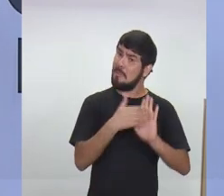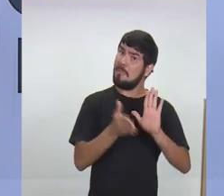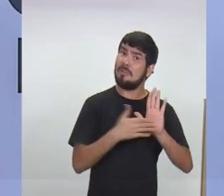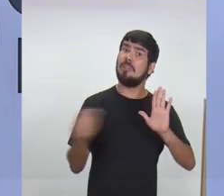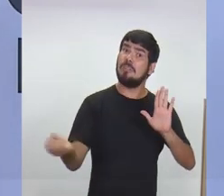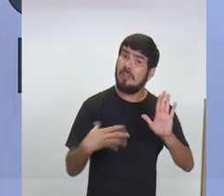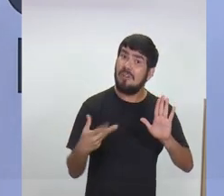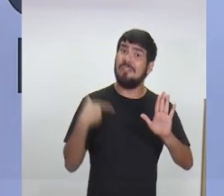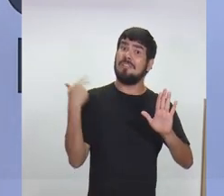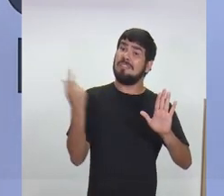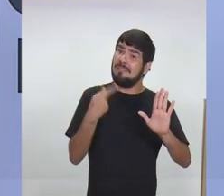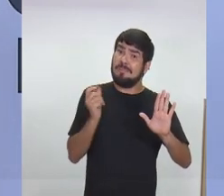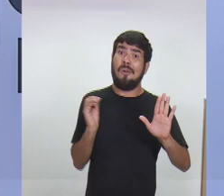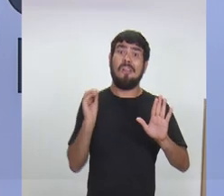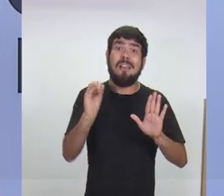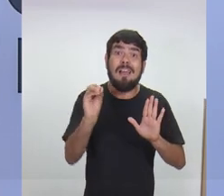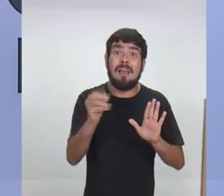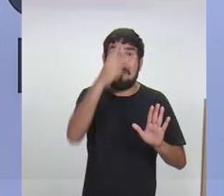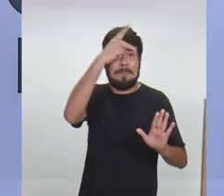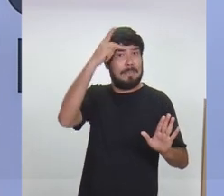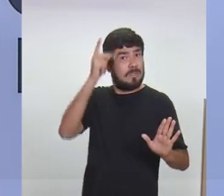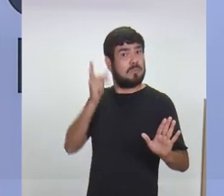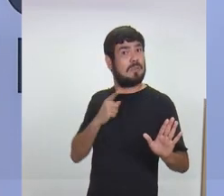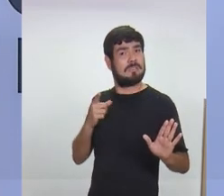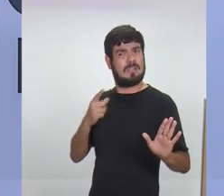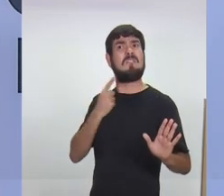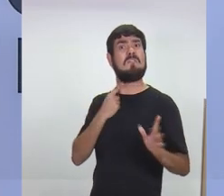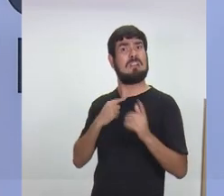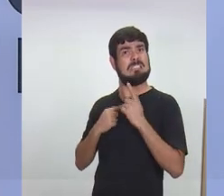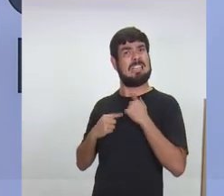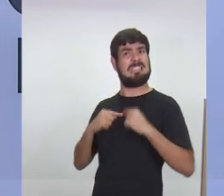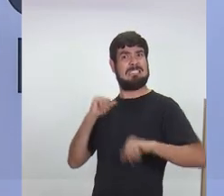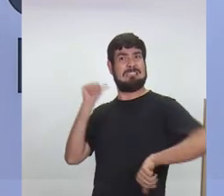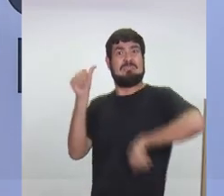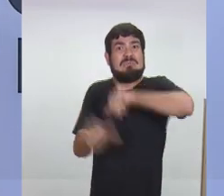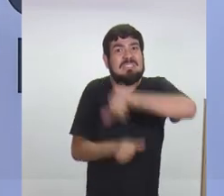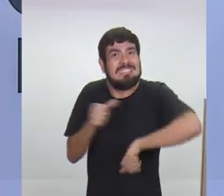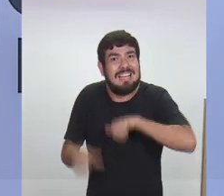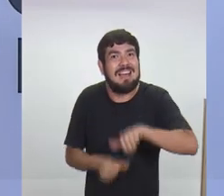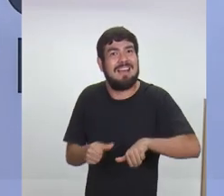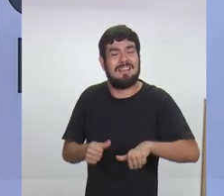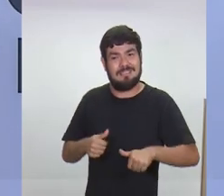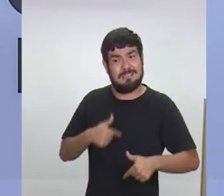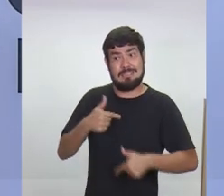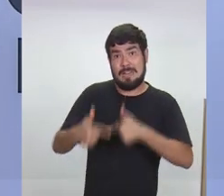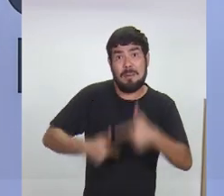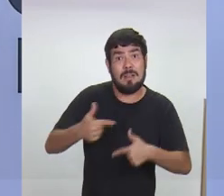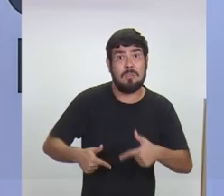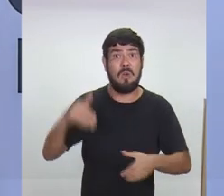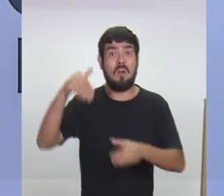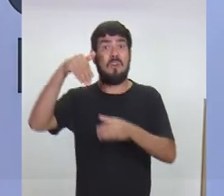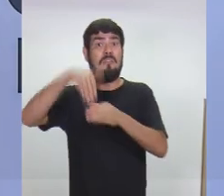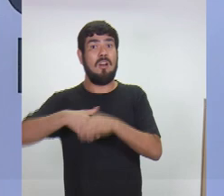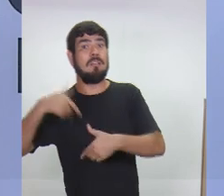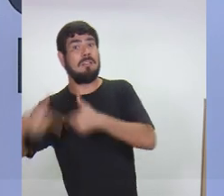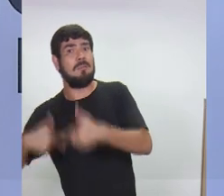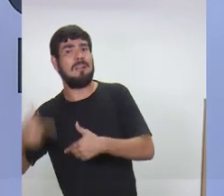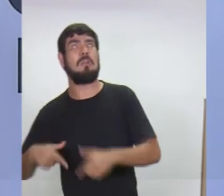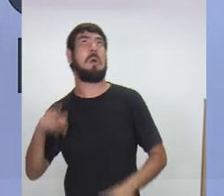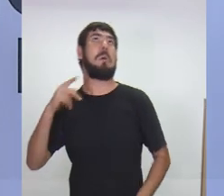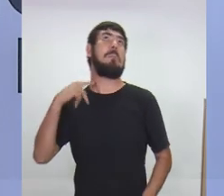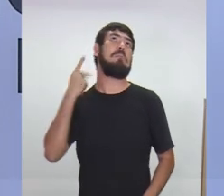novo nós temos que botar aqui pessoas que vêm com vontade de fazer a coisa diferente trabalhador votem trabalhador políticos de carteirinha